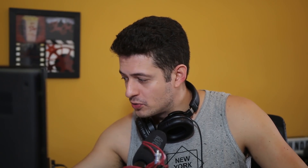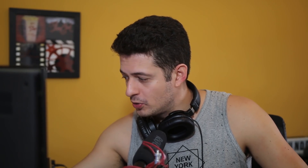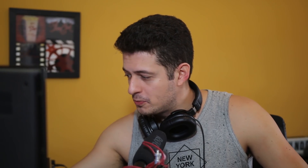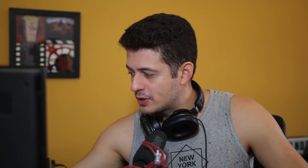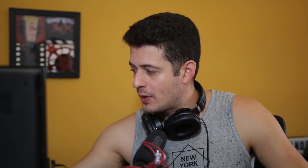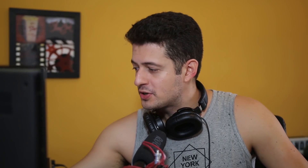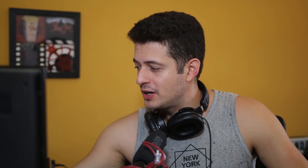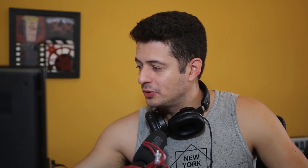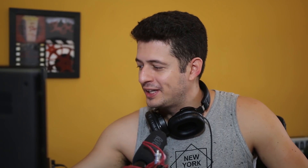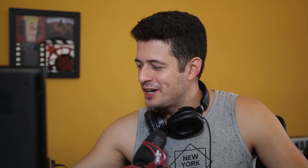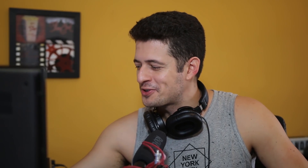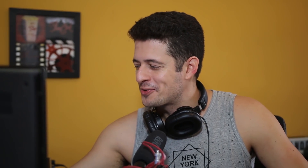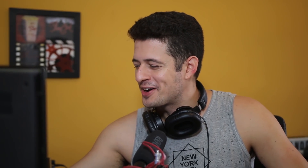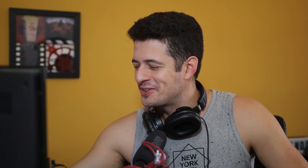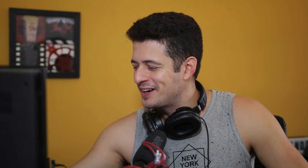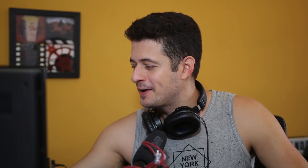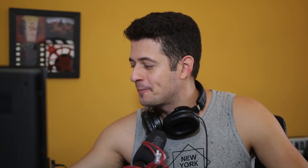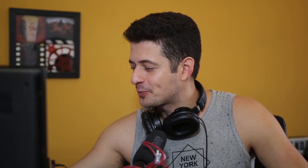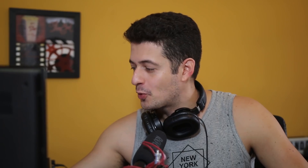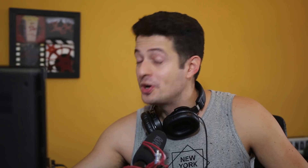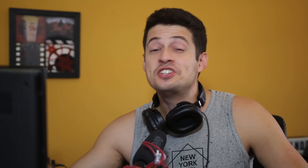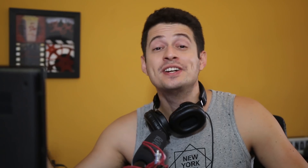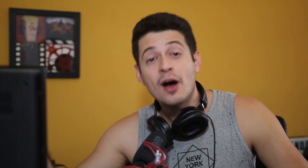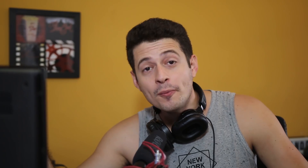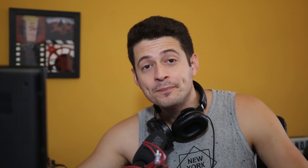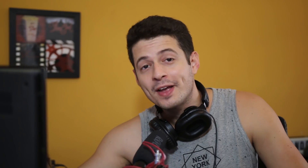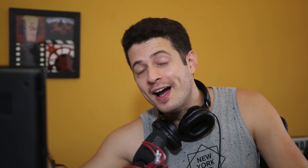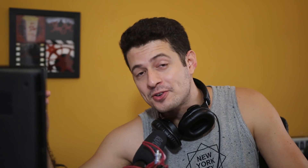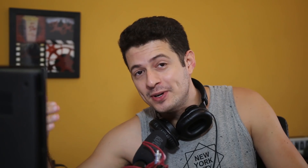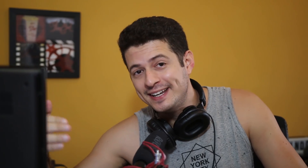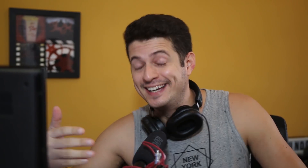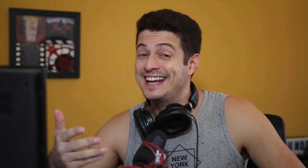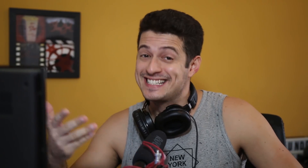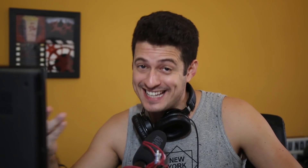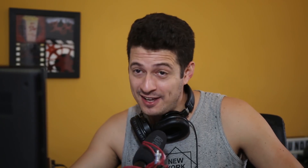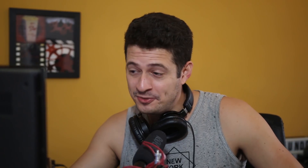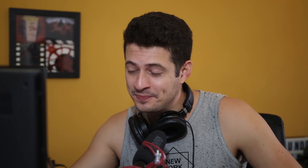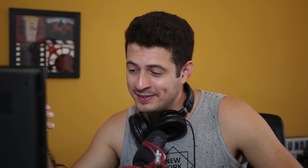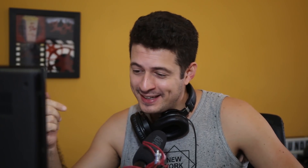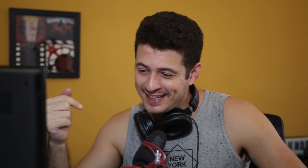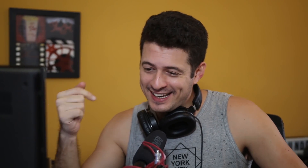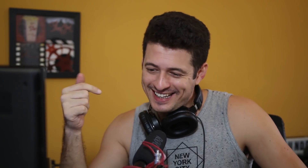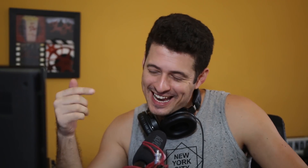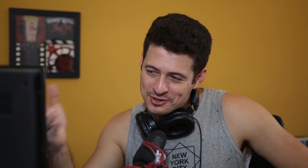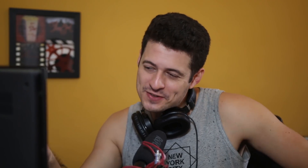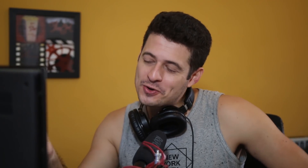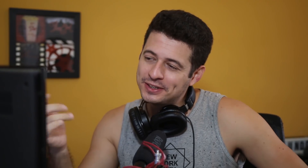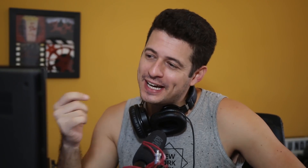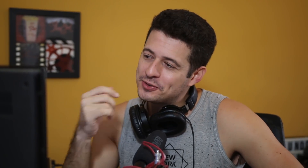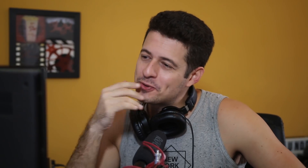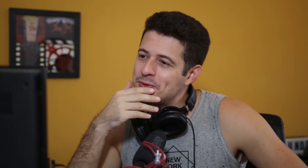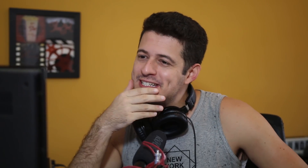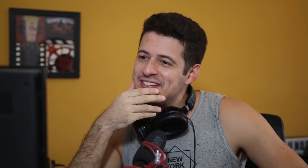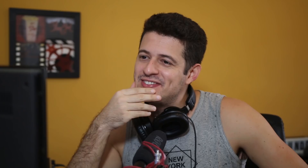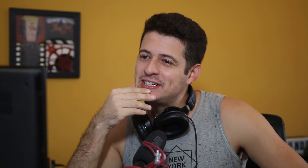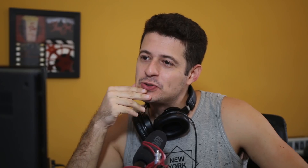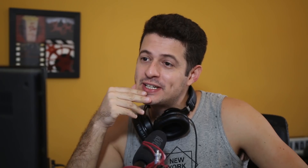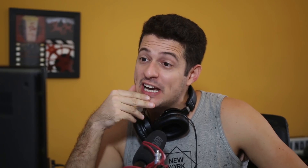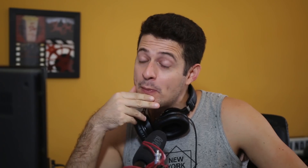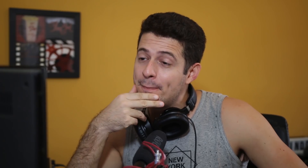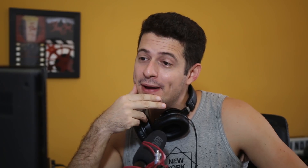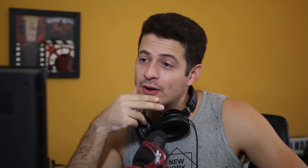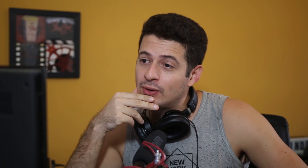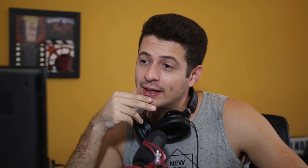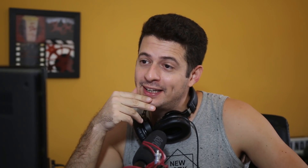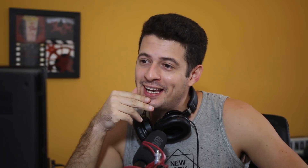Cabo Daciolo, porque eu acho ele autêntico, acho ele original, acho ele engraçado. E aí eu tive contato com esse vídeo